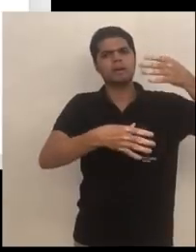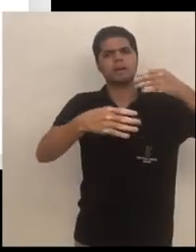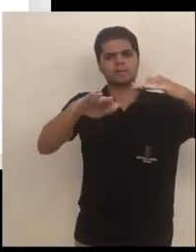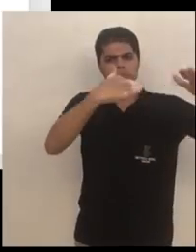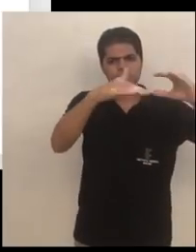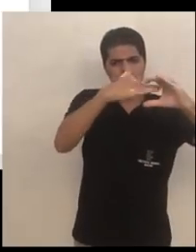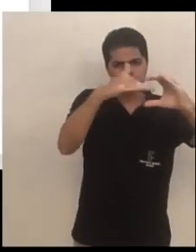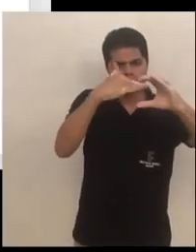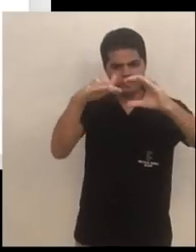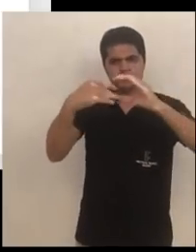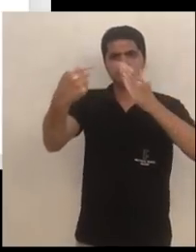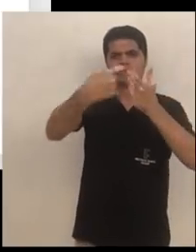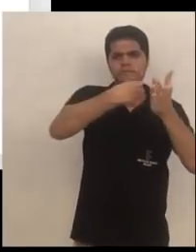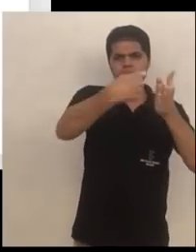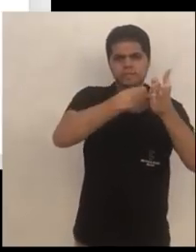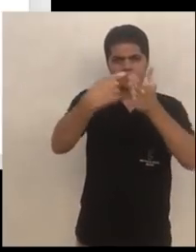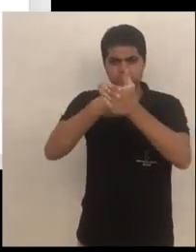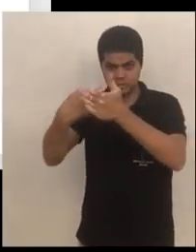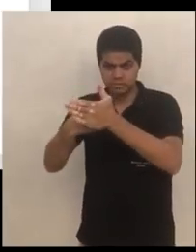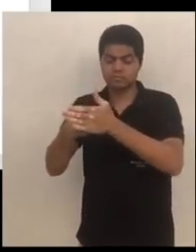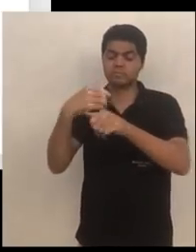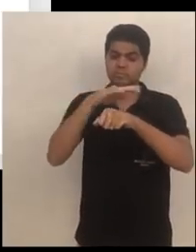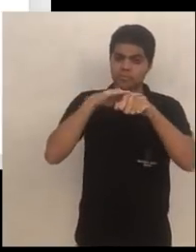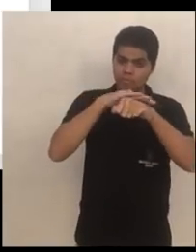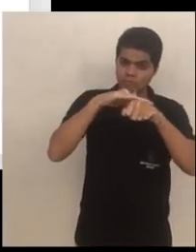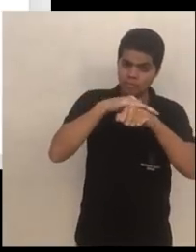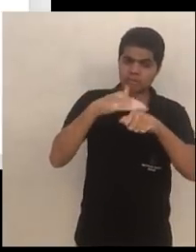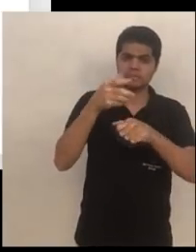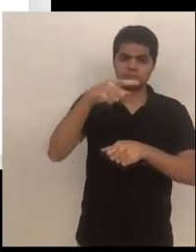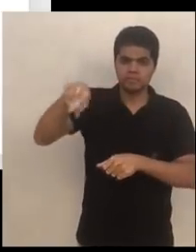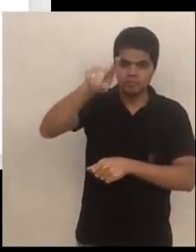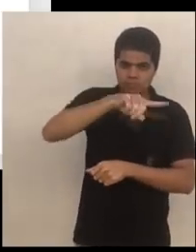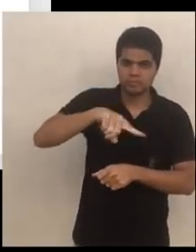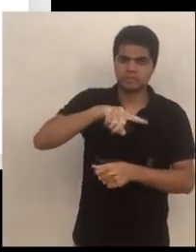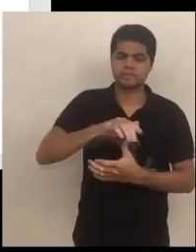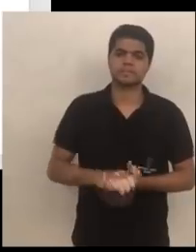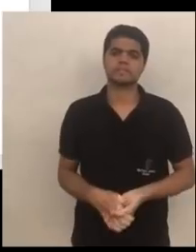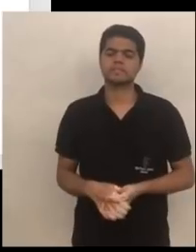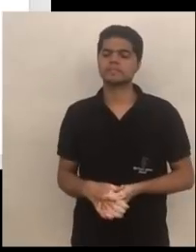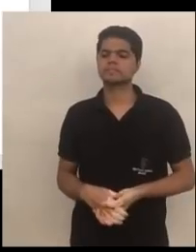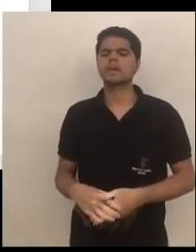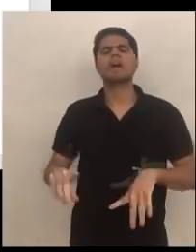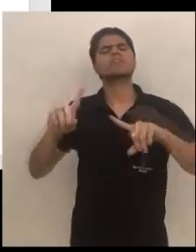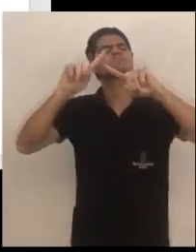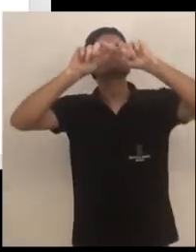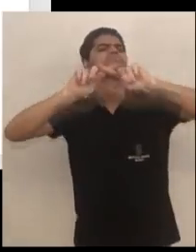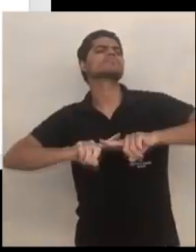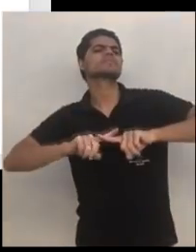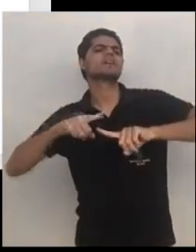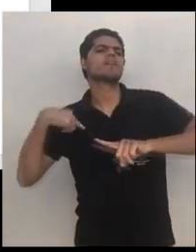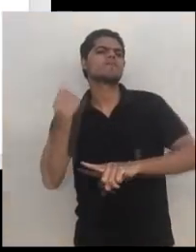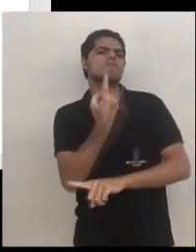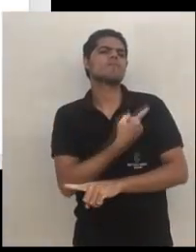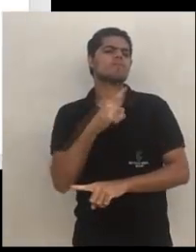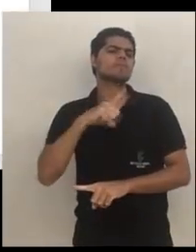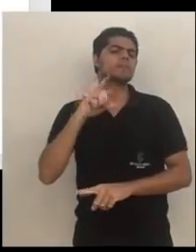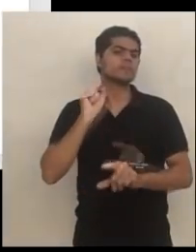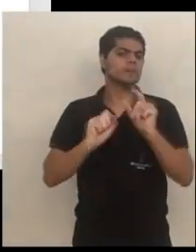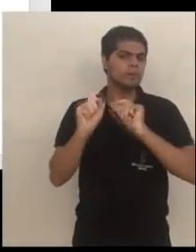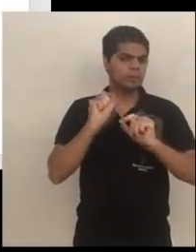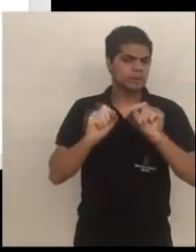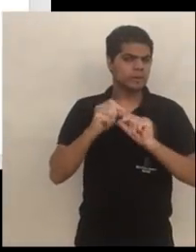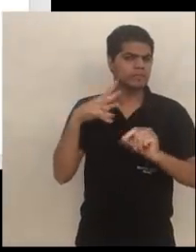depois aí conversando com você. Quais são os desafios que a gente vê? Eu botei 10 pontos, 10 desafios aqui, eu vou falar de forma